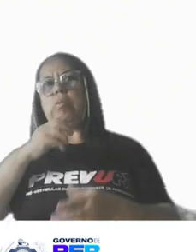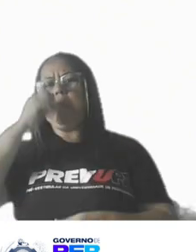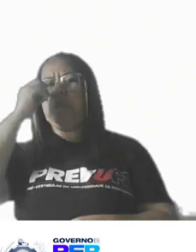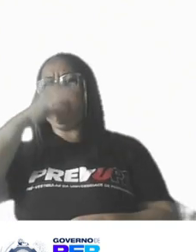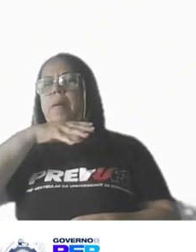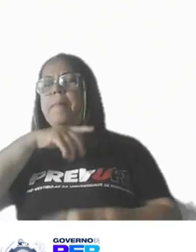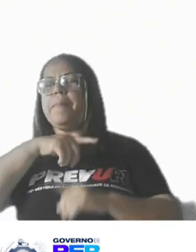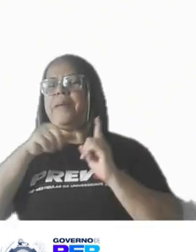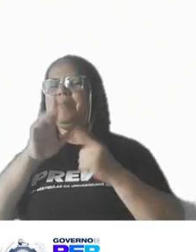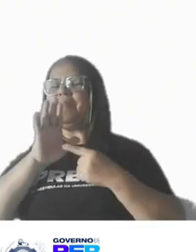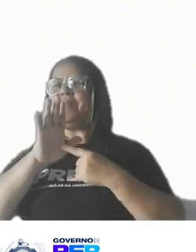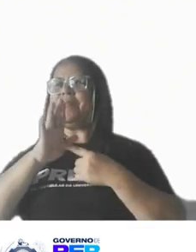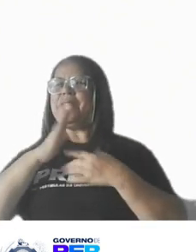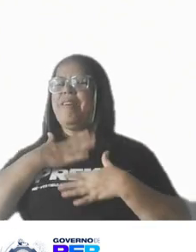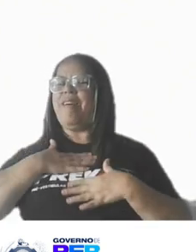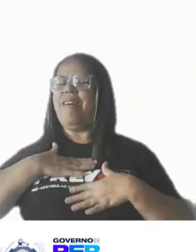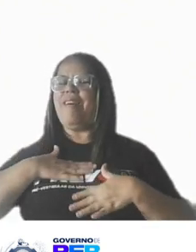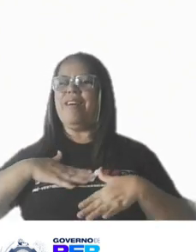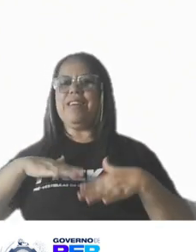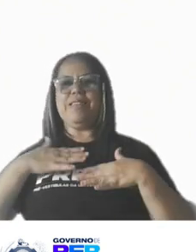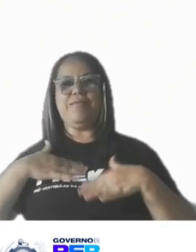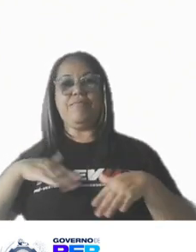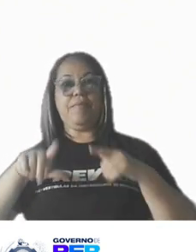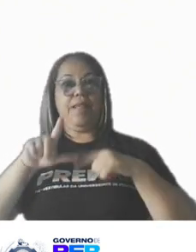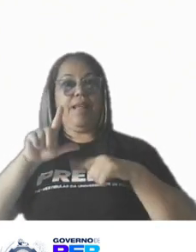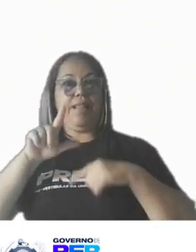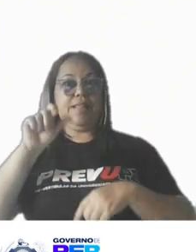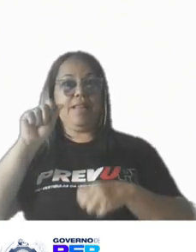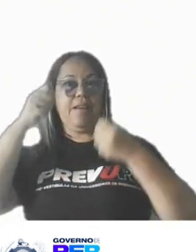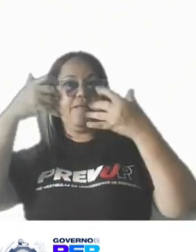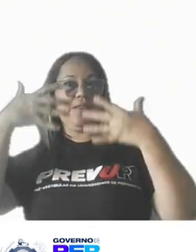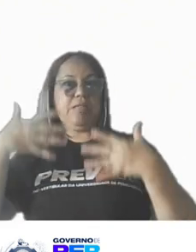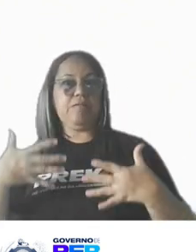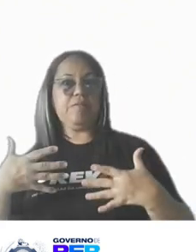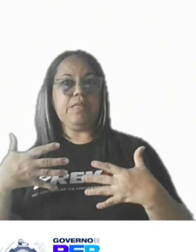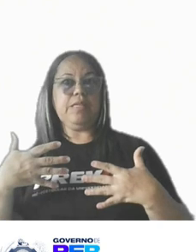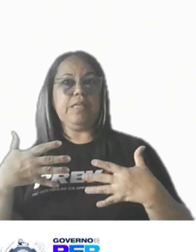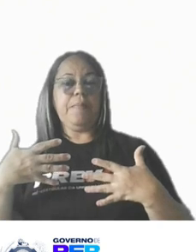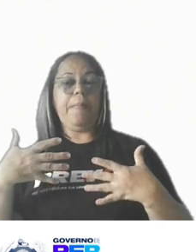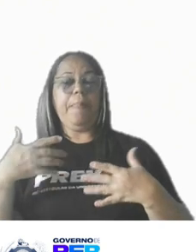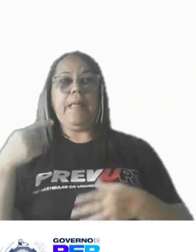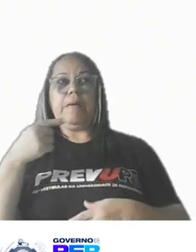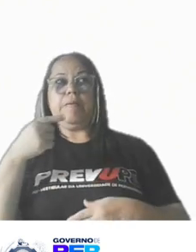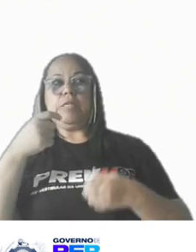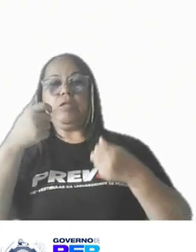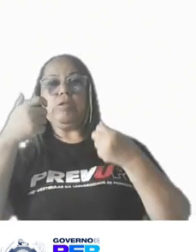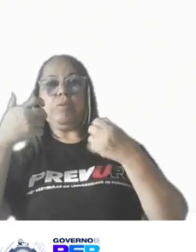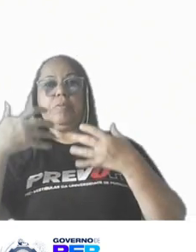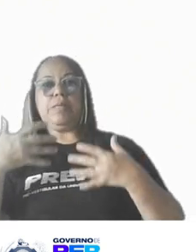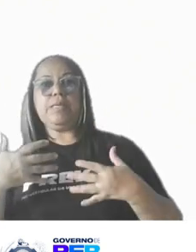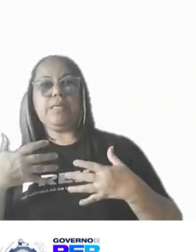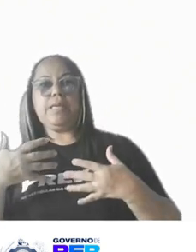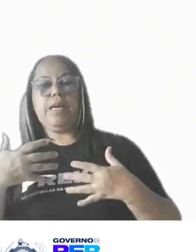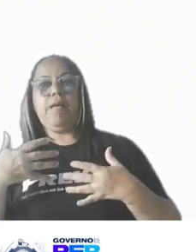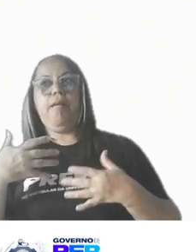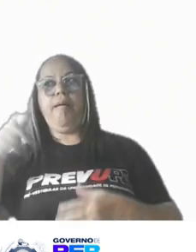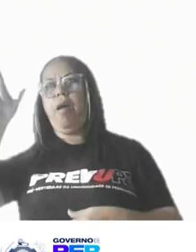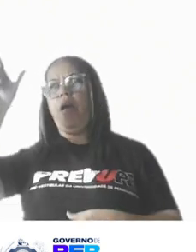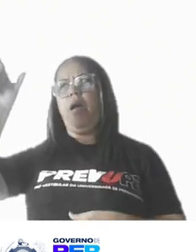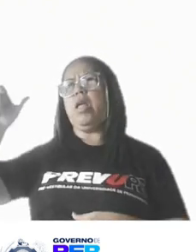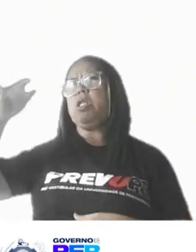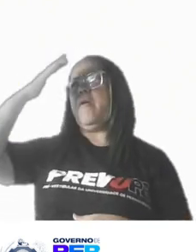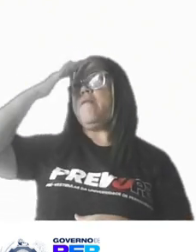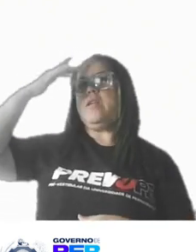expressão mais agradável. E aí o que a letra A vai falar é que, ao se referir ao ser que ele